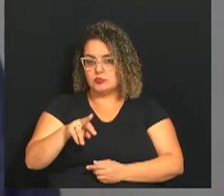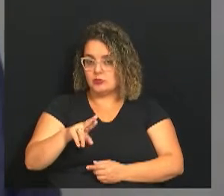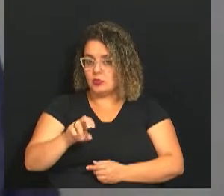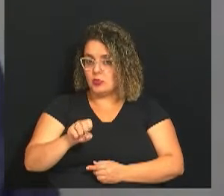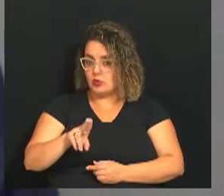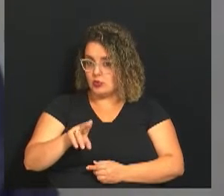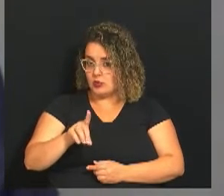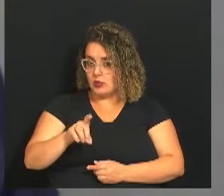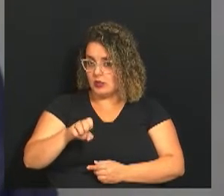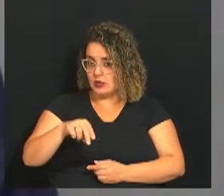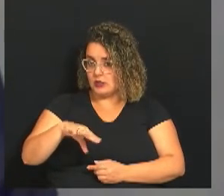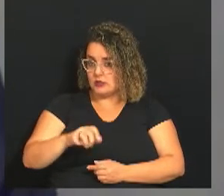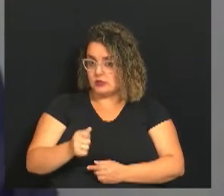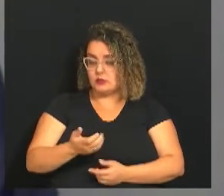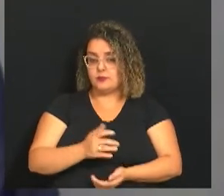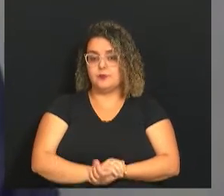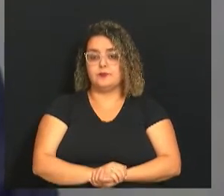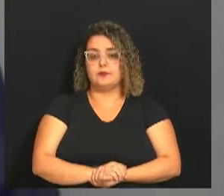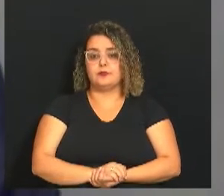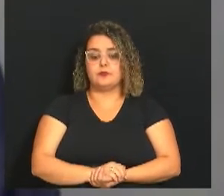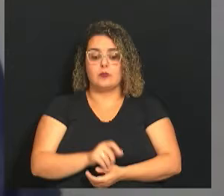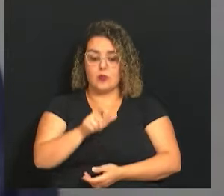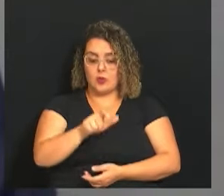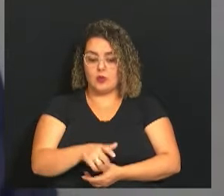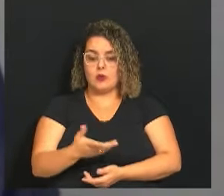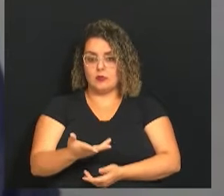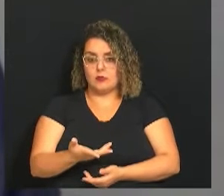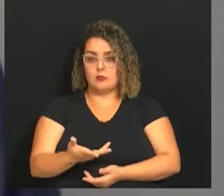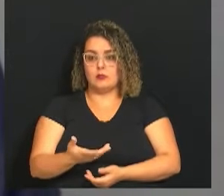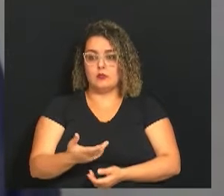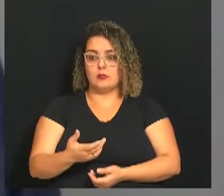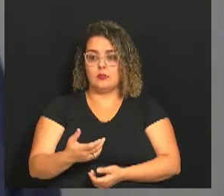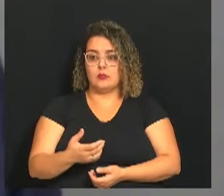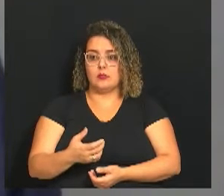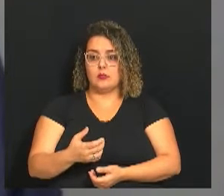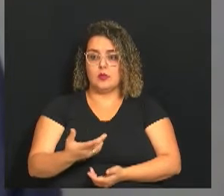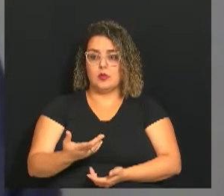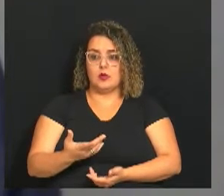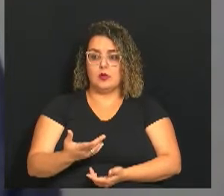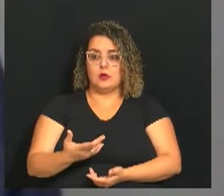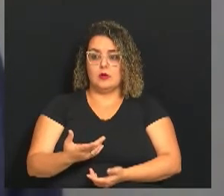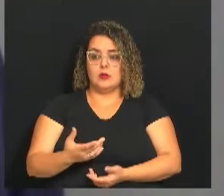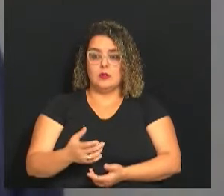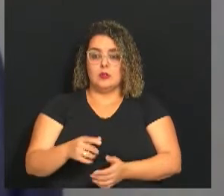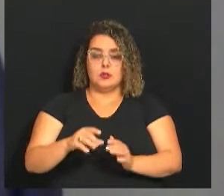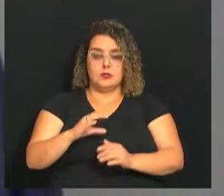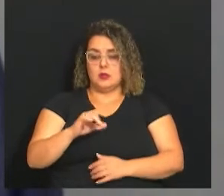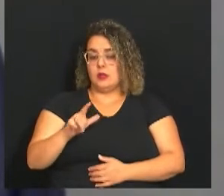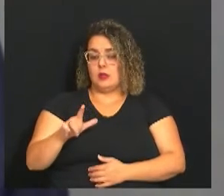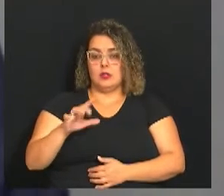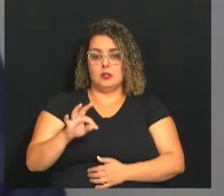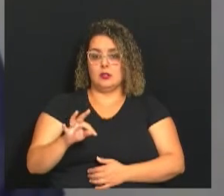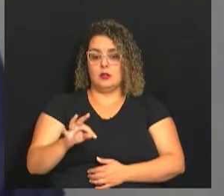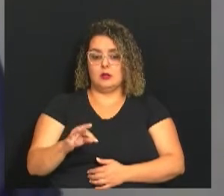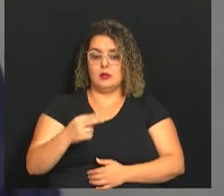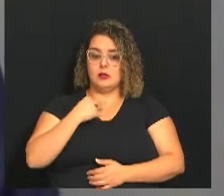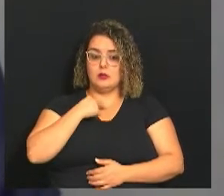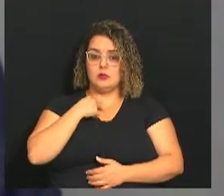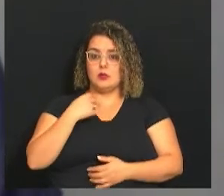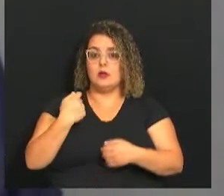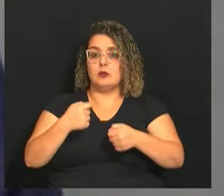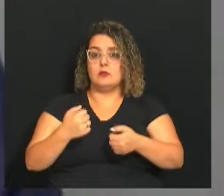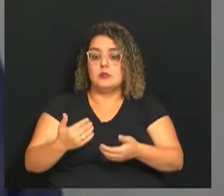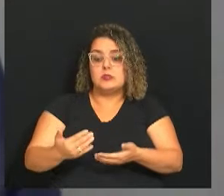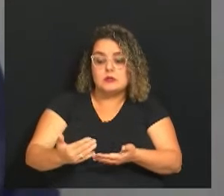funcionário indisciplinado que merece receber a punição mais grave prevista na CLT. Ao contrário, ele tem que ser acolhido pelo